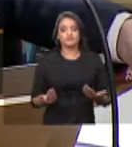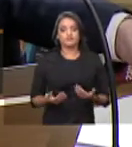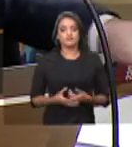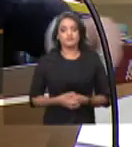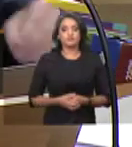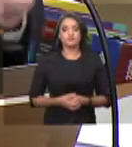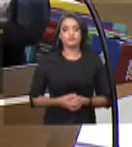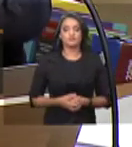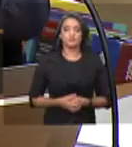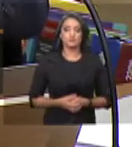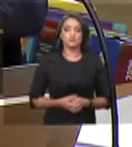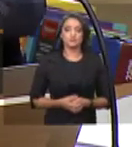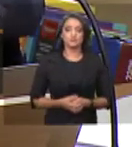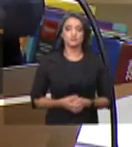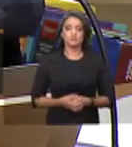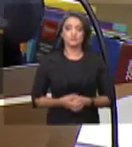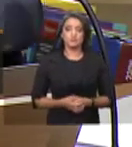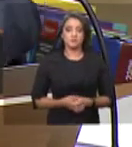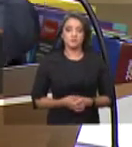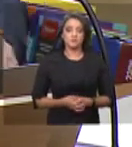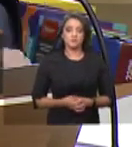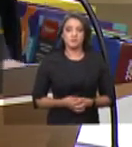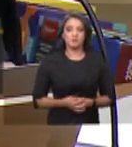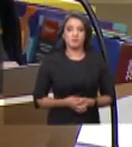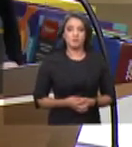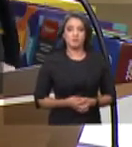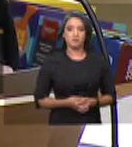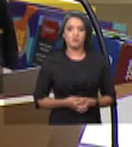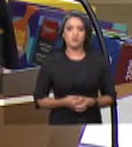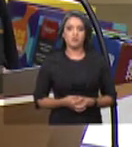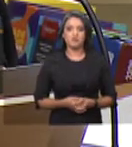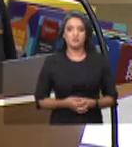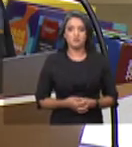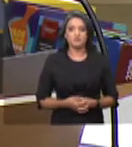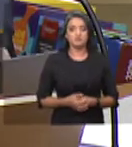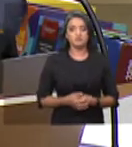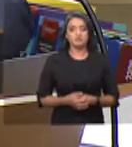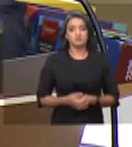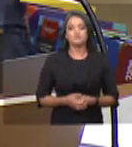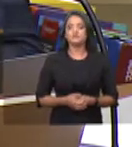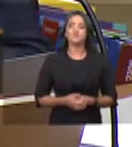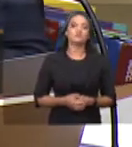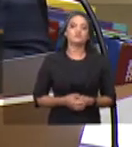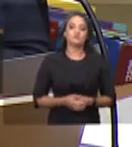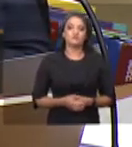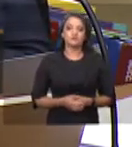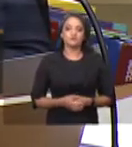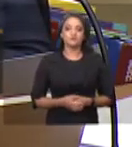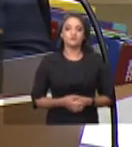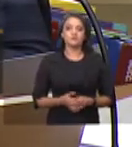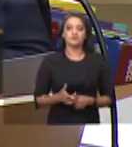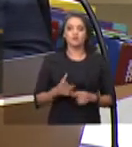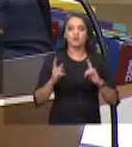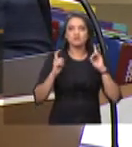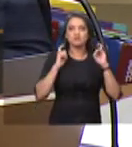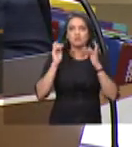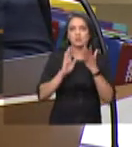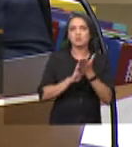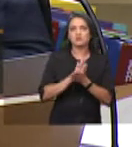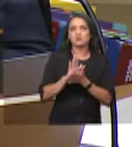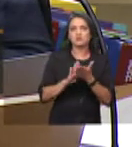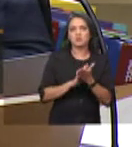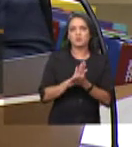para concluir esse ponto que não me preocupa o fato